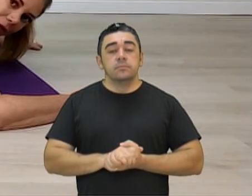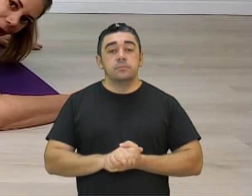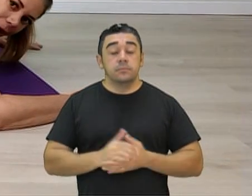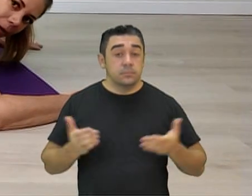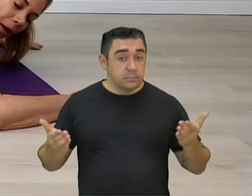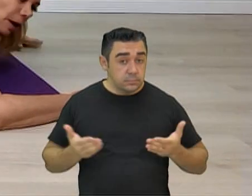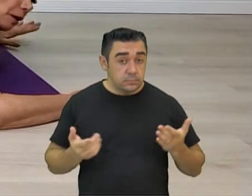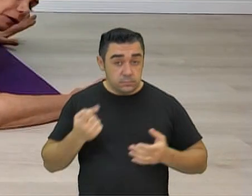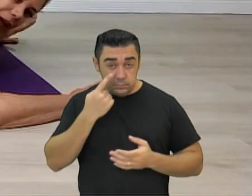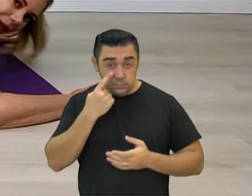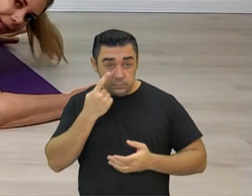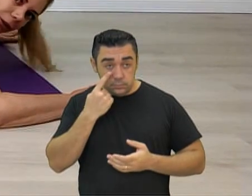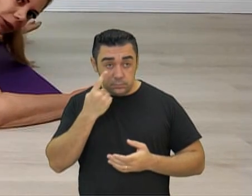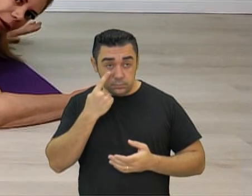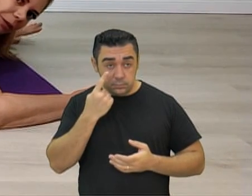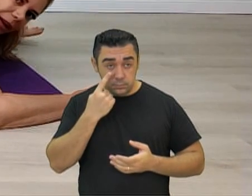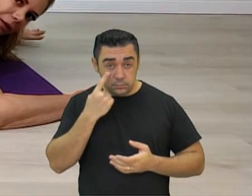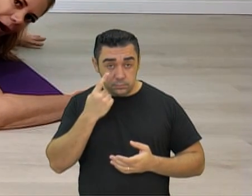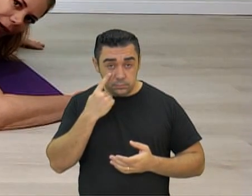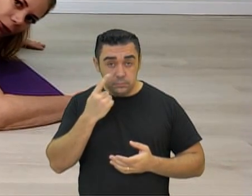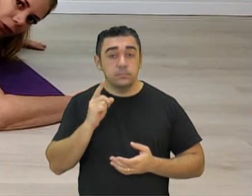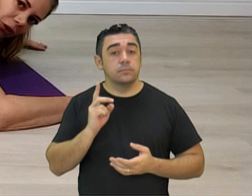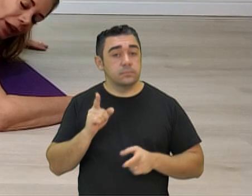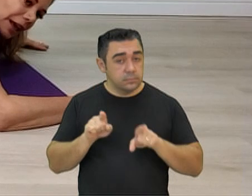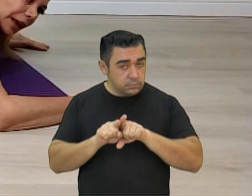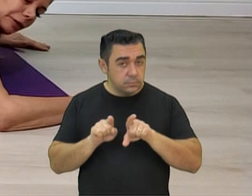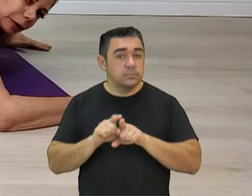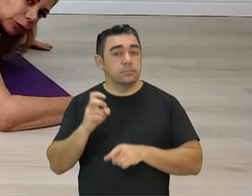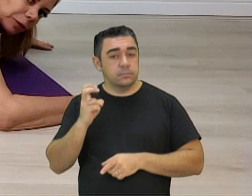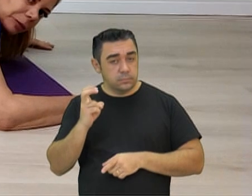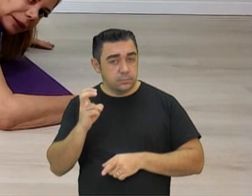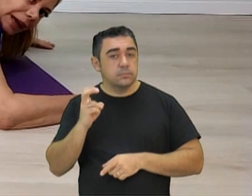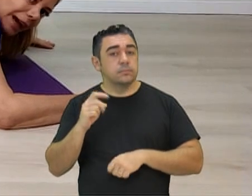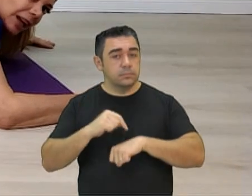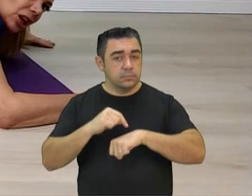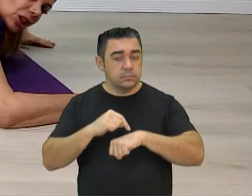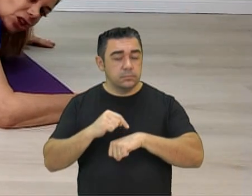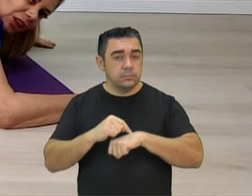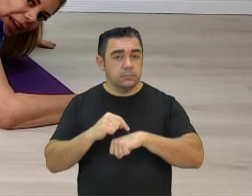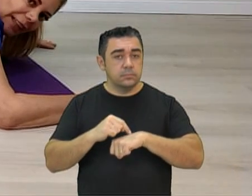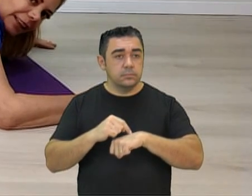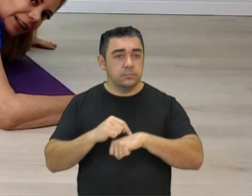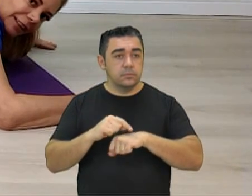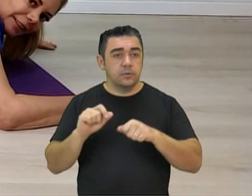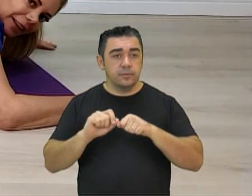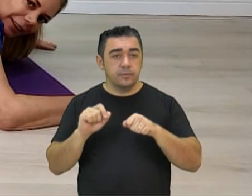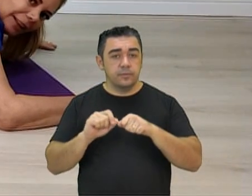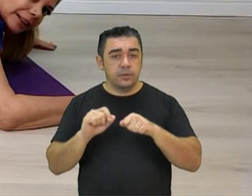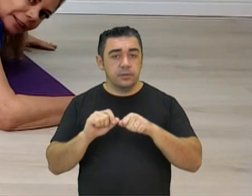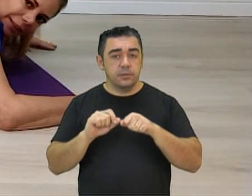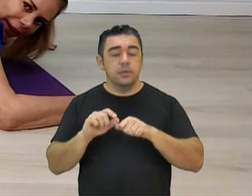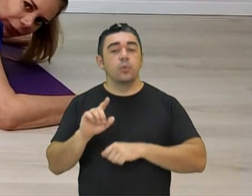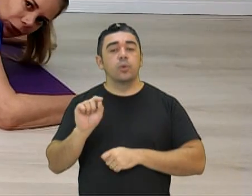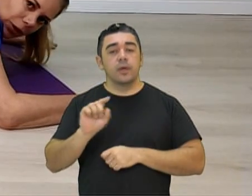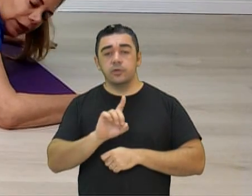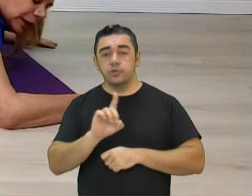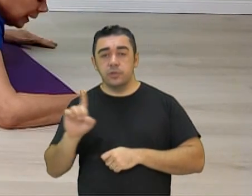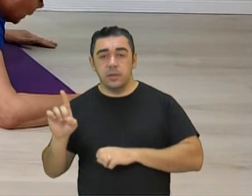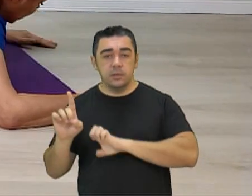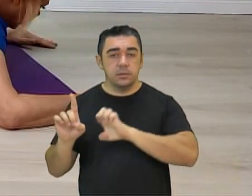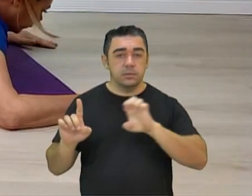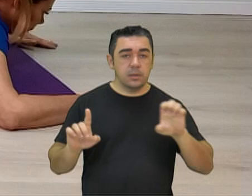vamos elevar, ficar 5 tempos elevados e vamos movimentar direita e esquerda,